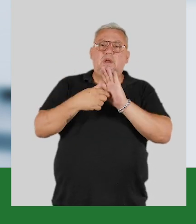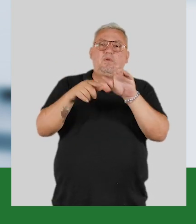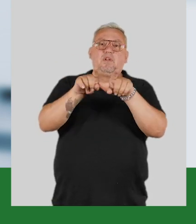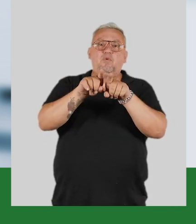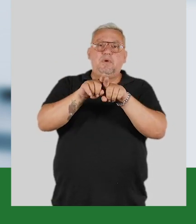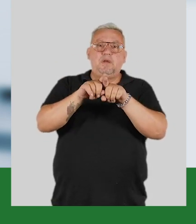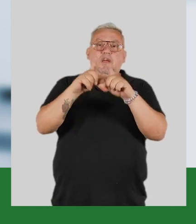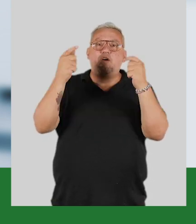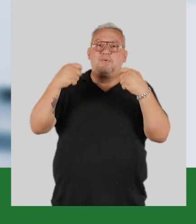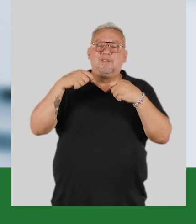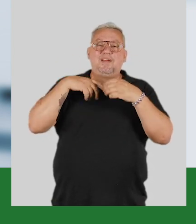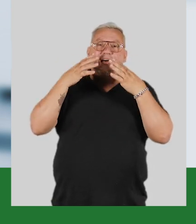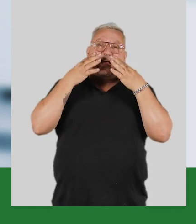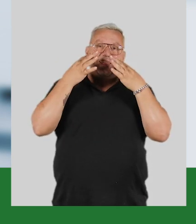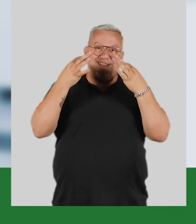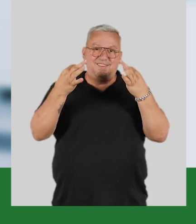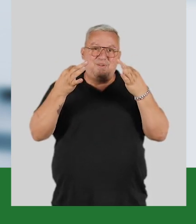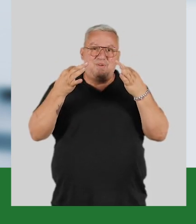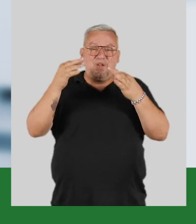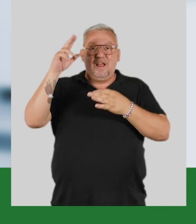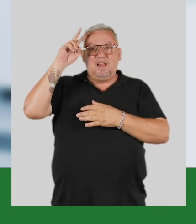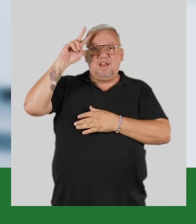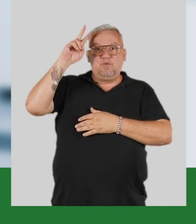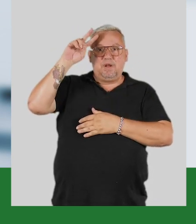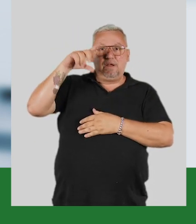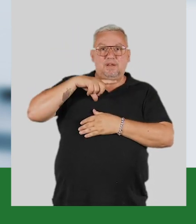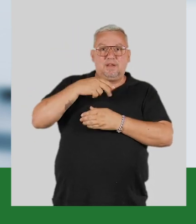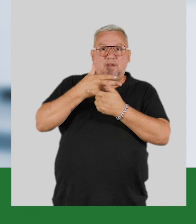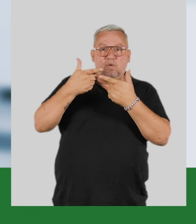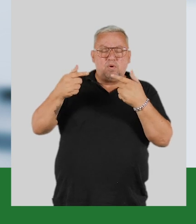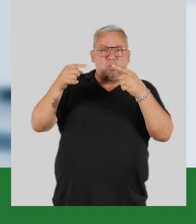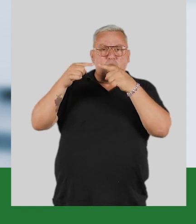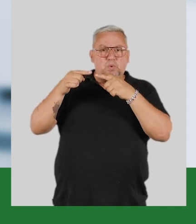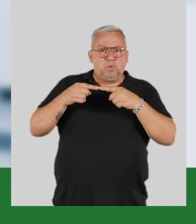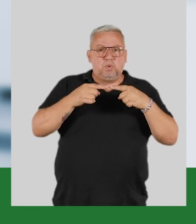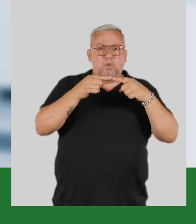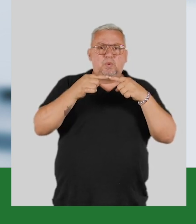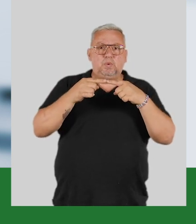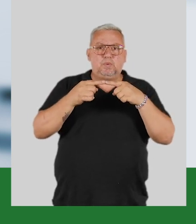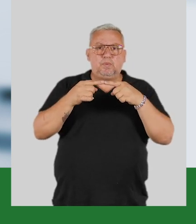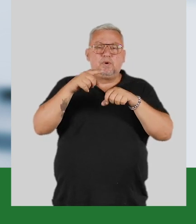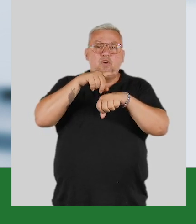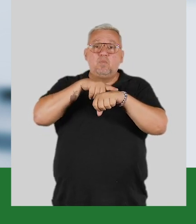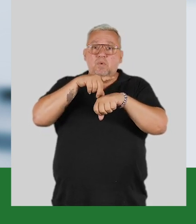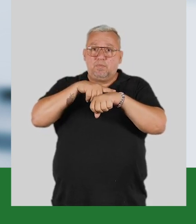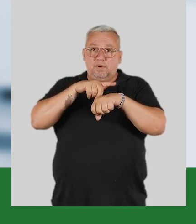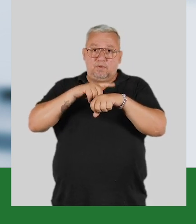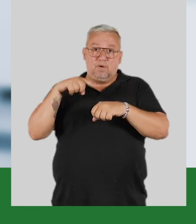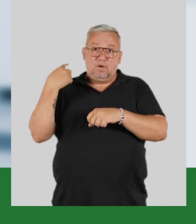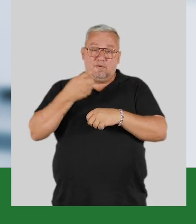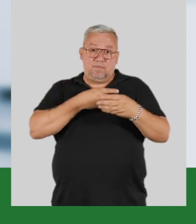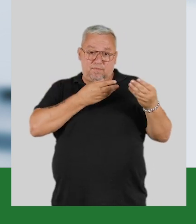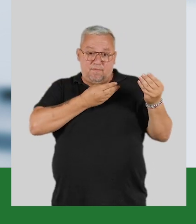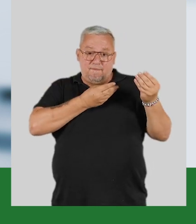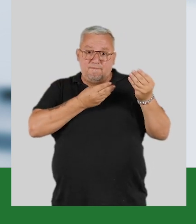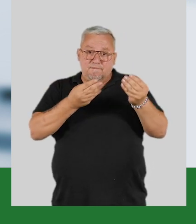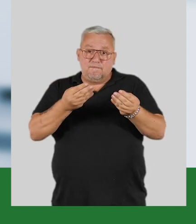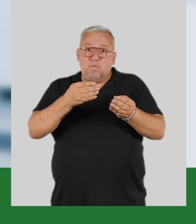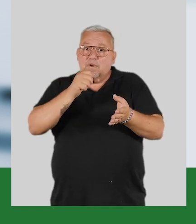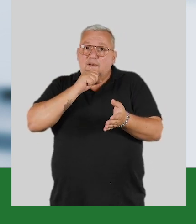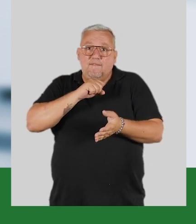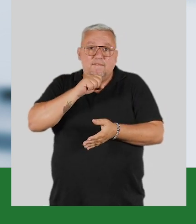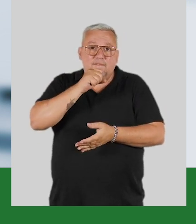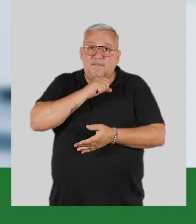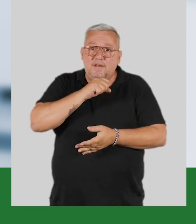apareceram. Precisamos ficar atentos. Lembrar que existem eventos coincidentes. Em um momento da campanha, nós vamos oferecer essa vacina para